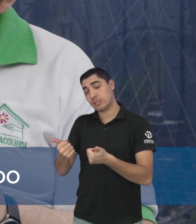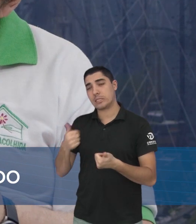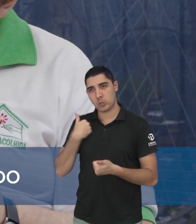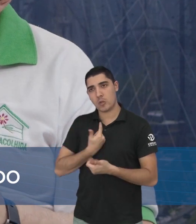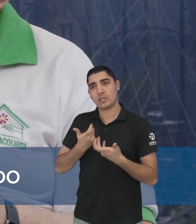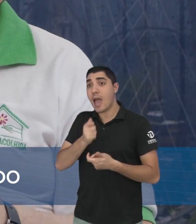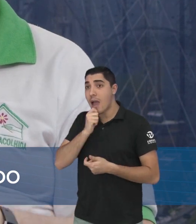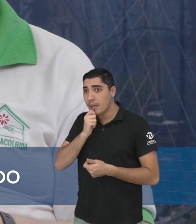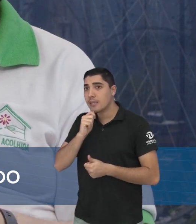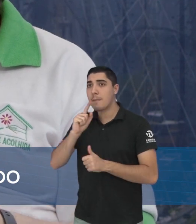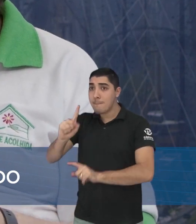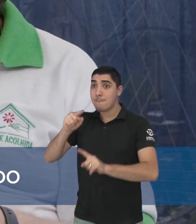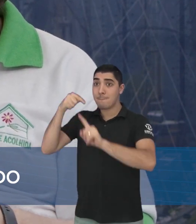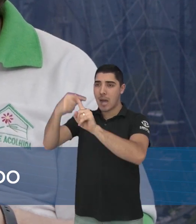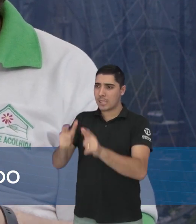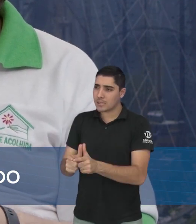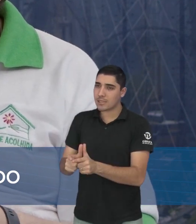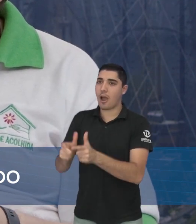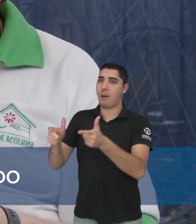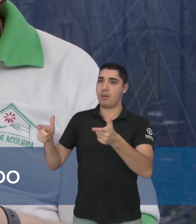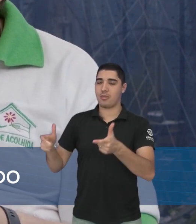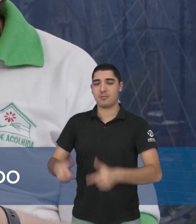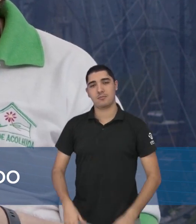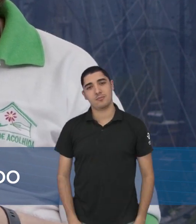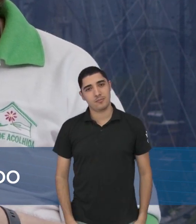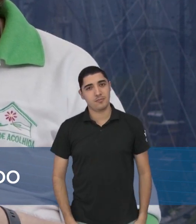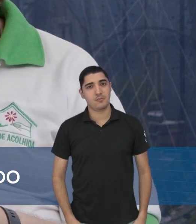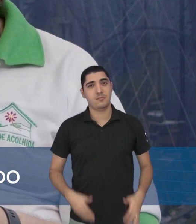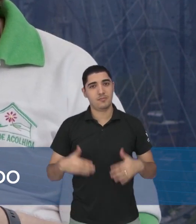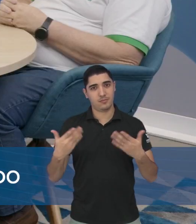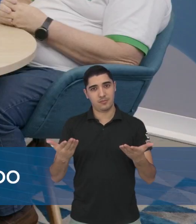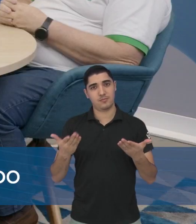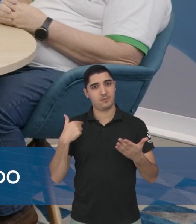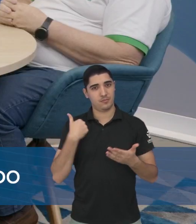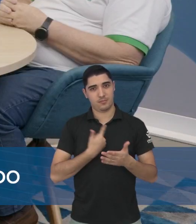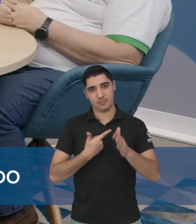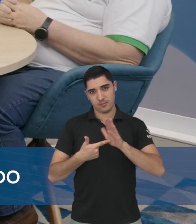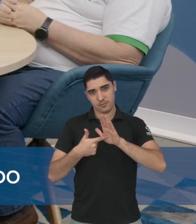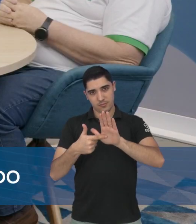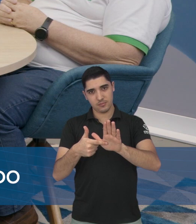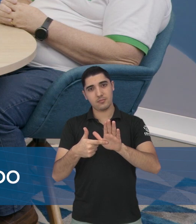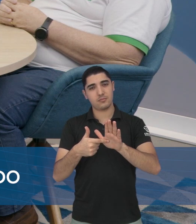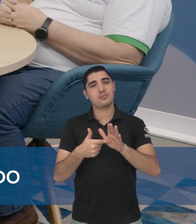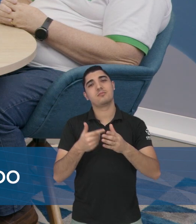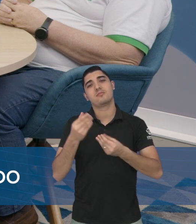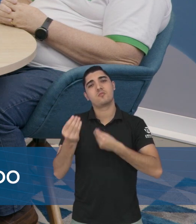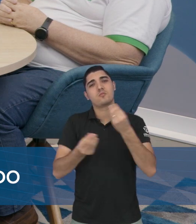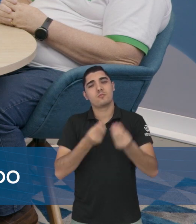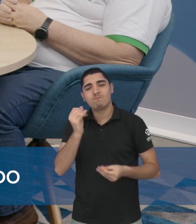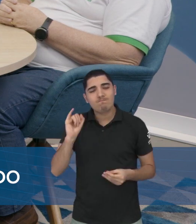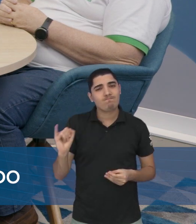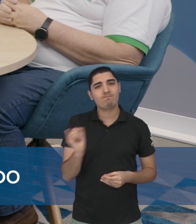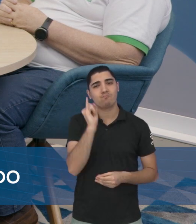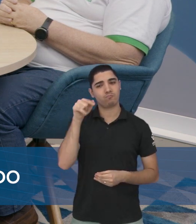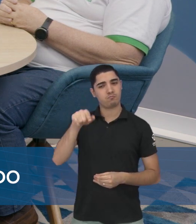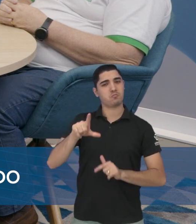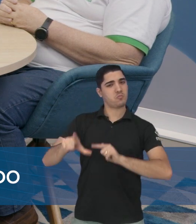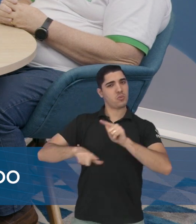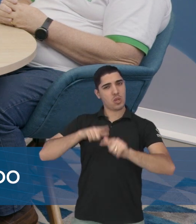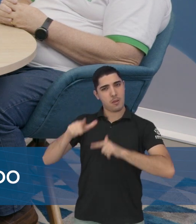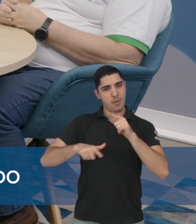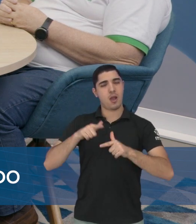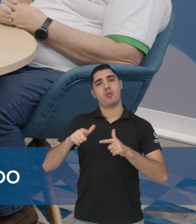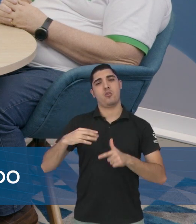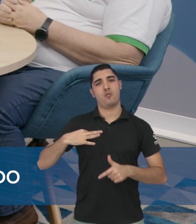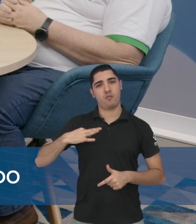possibilidade de ampliar cada vez mais. Bom, e para a gente ilustrar um pouquinho de quão é importante esses